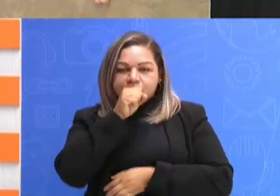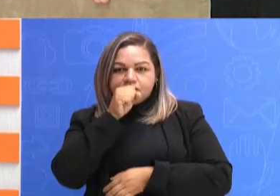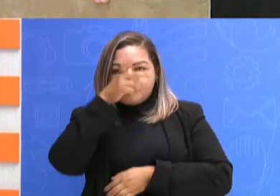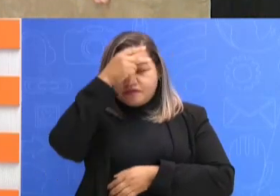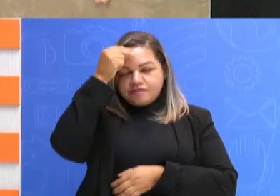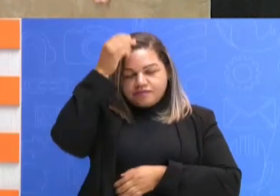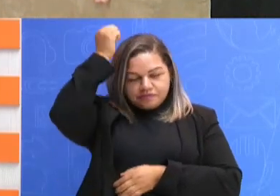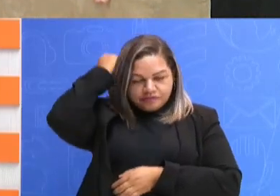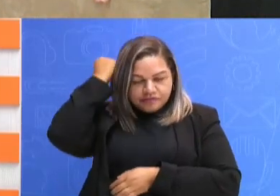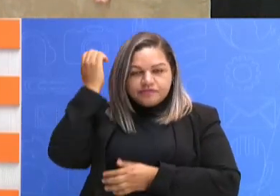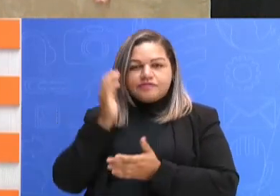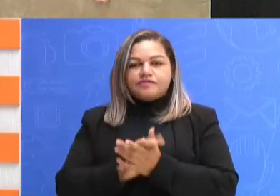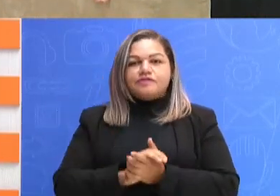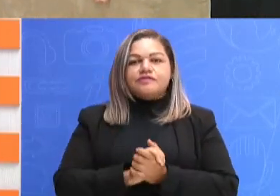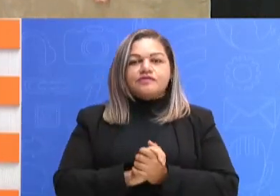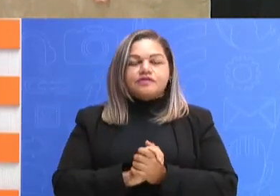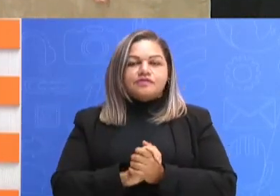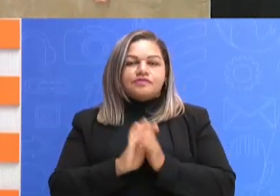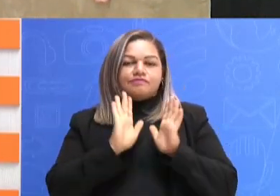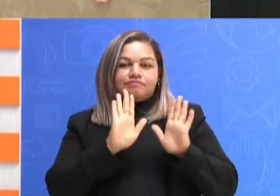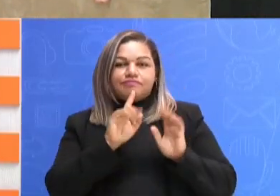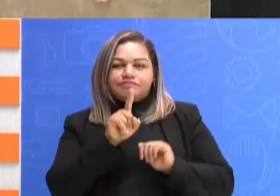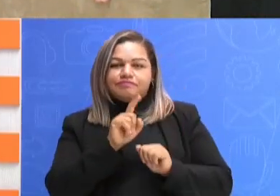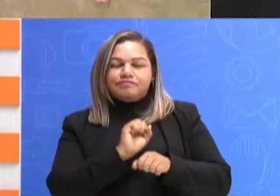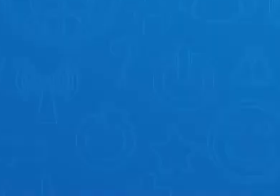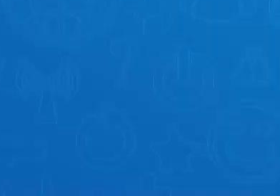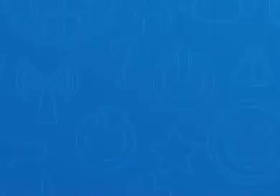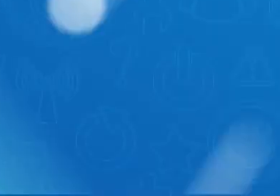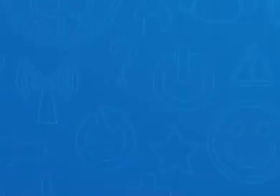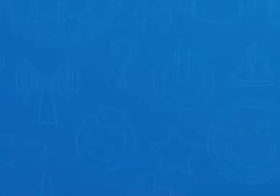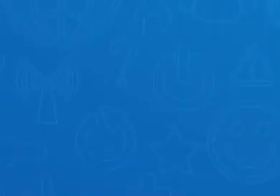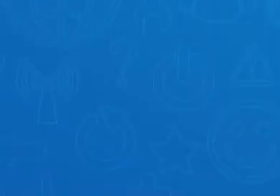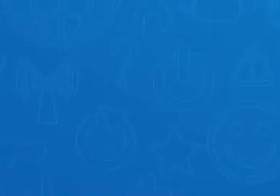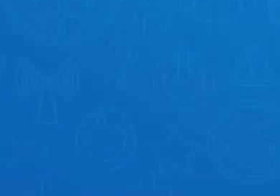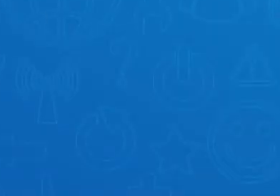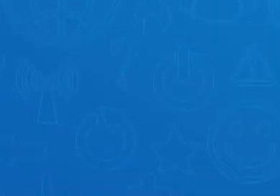com o prefeito de Caxias, Fábio Gentil. Não sai daí por nada nesse mundo.